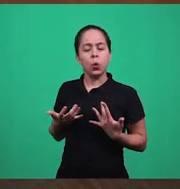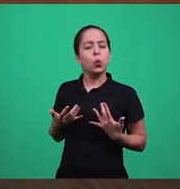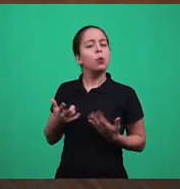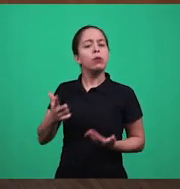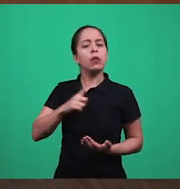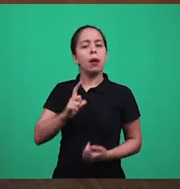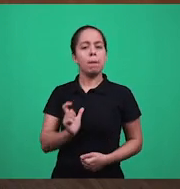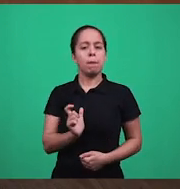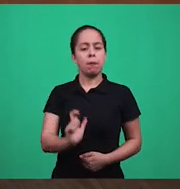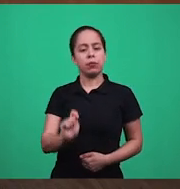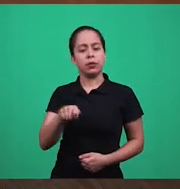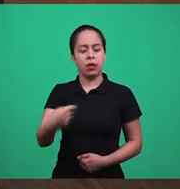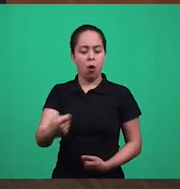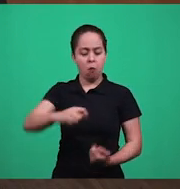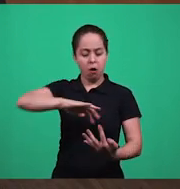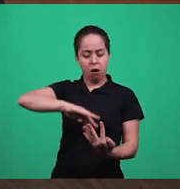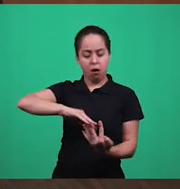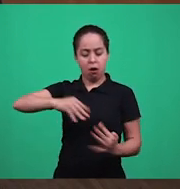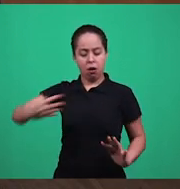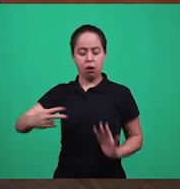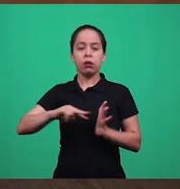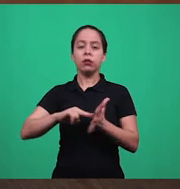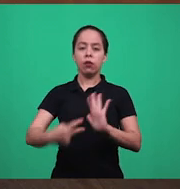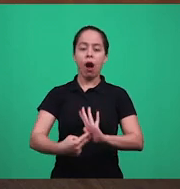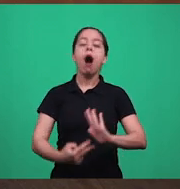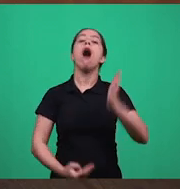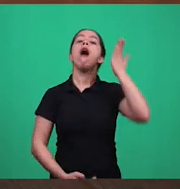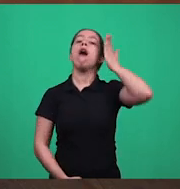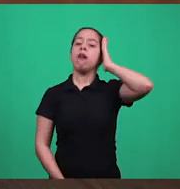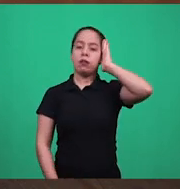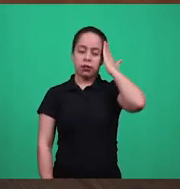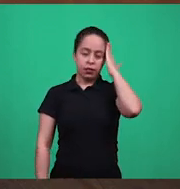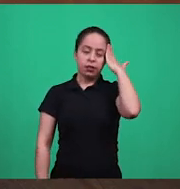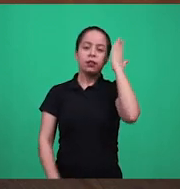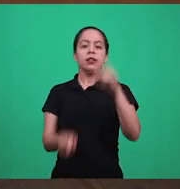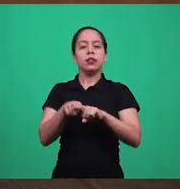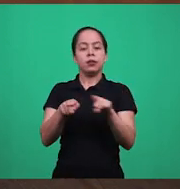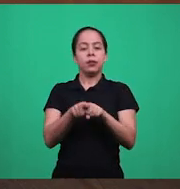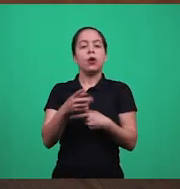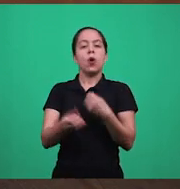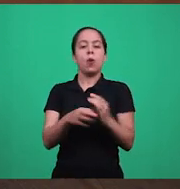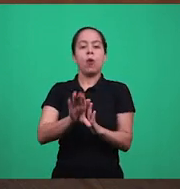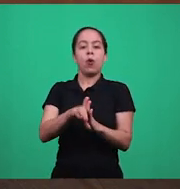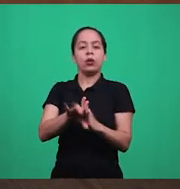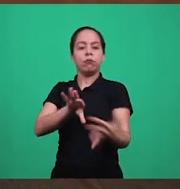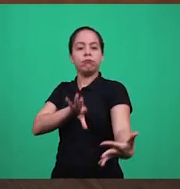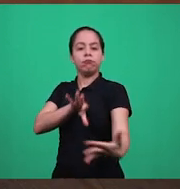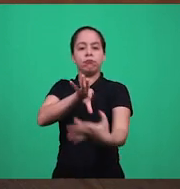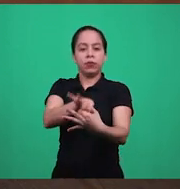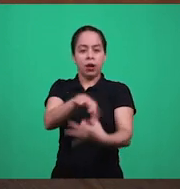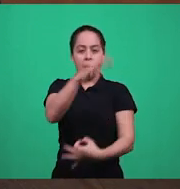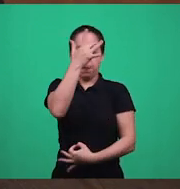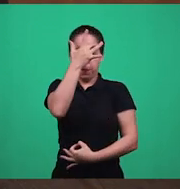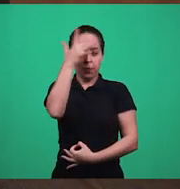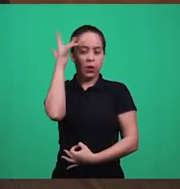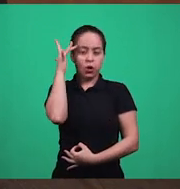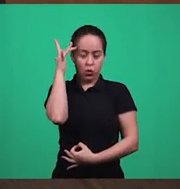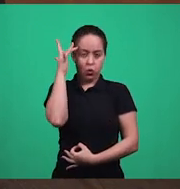significado da palavra quimerismo e a aplicação deste conceito na vida do